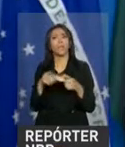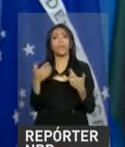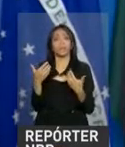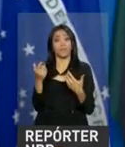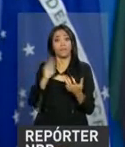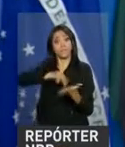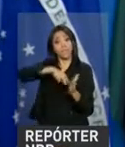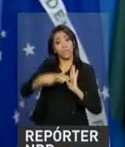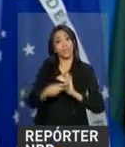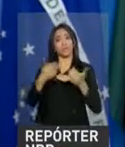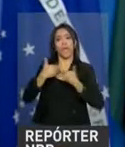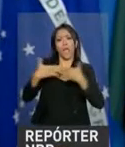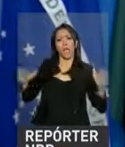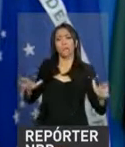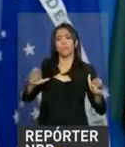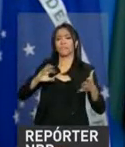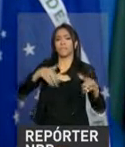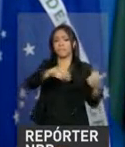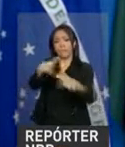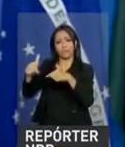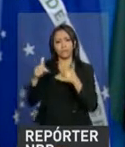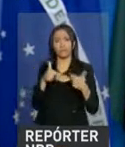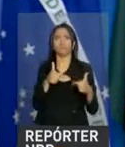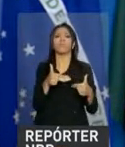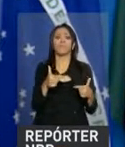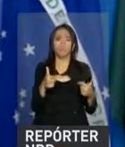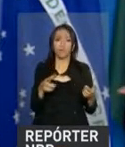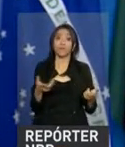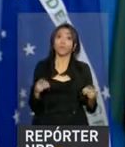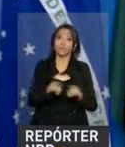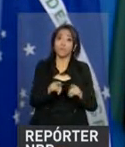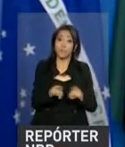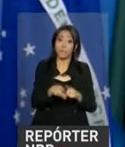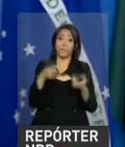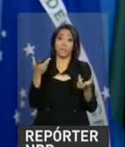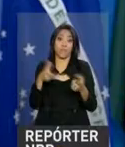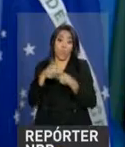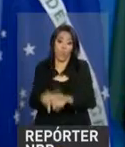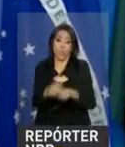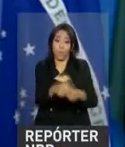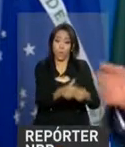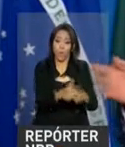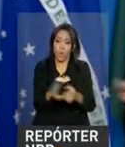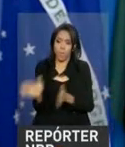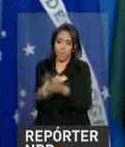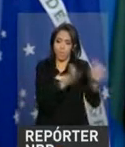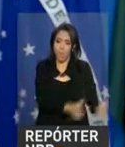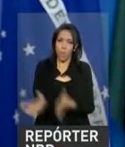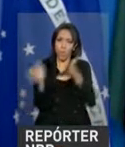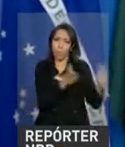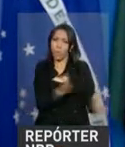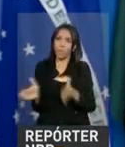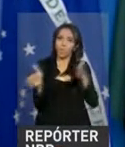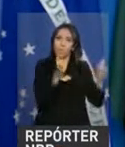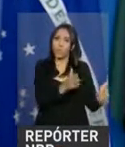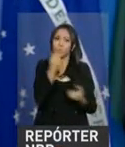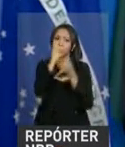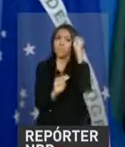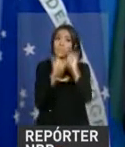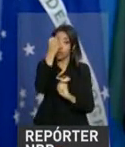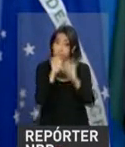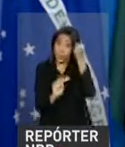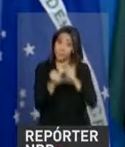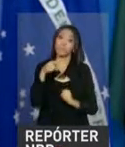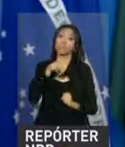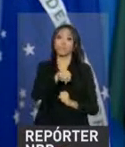empregos significa a possibilidade da confecção da feitura de caminhões nas empresas que